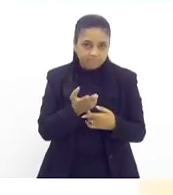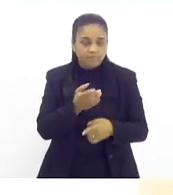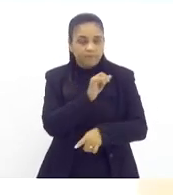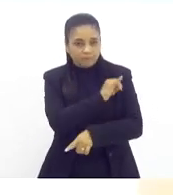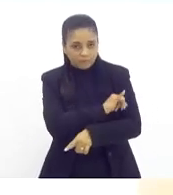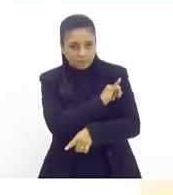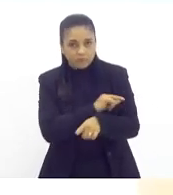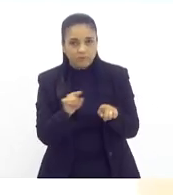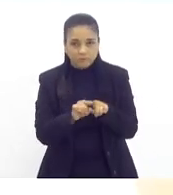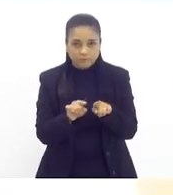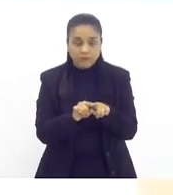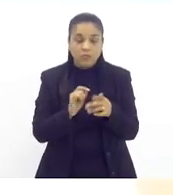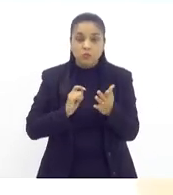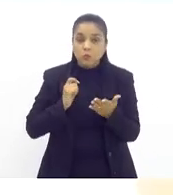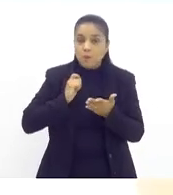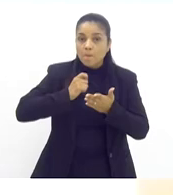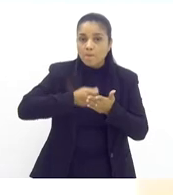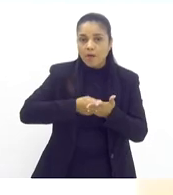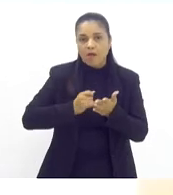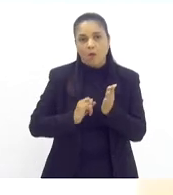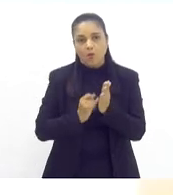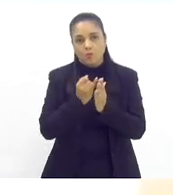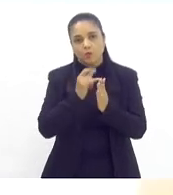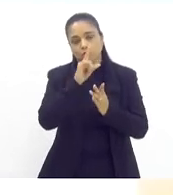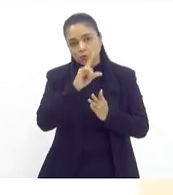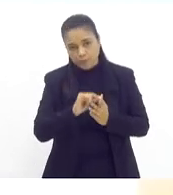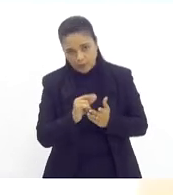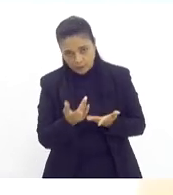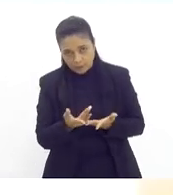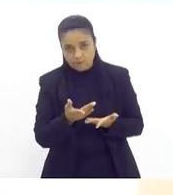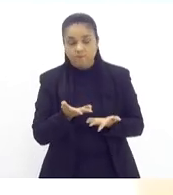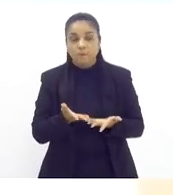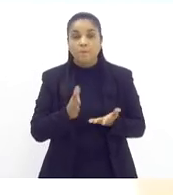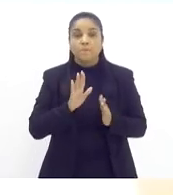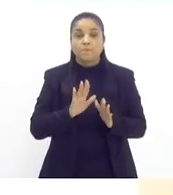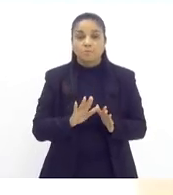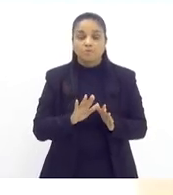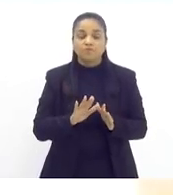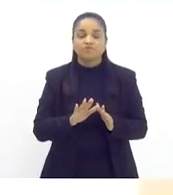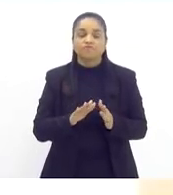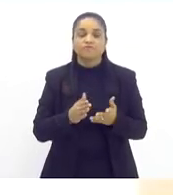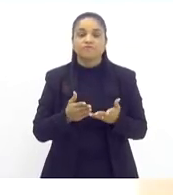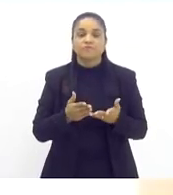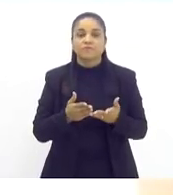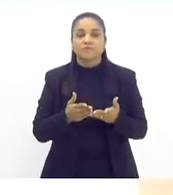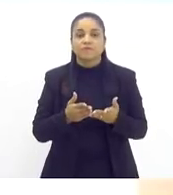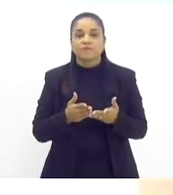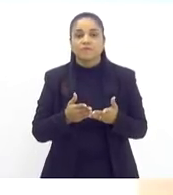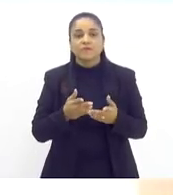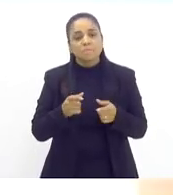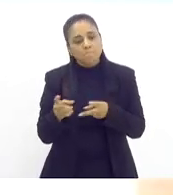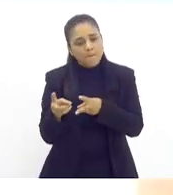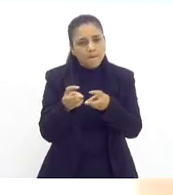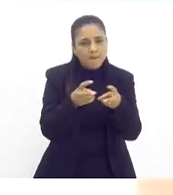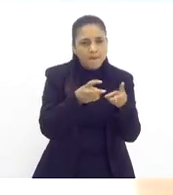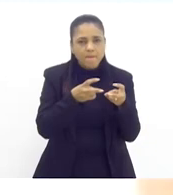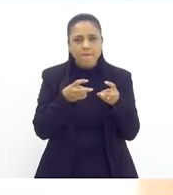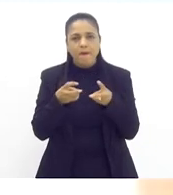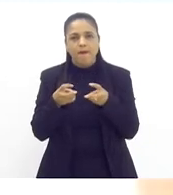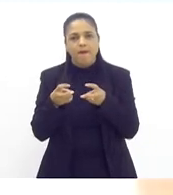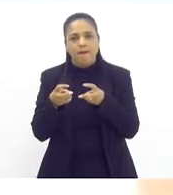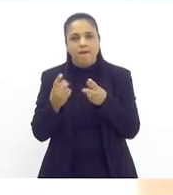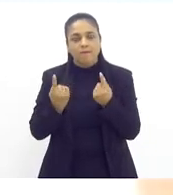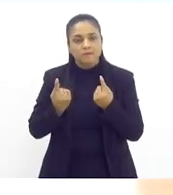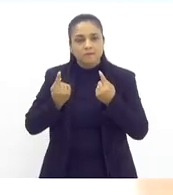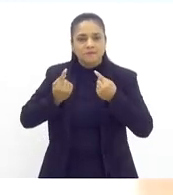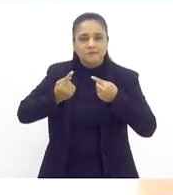pagar imposto no país. Porém, já deve ter sido percebido que o